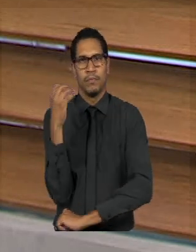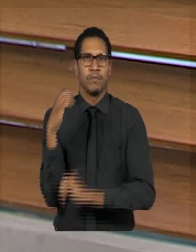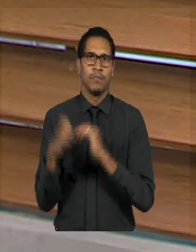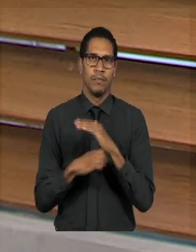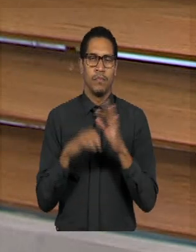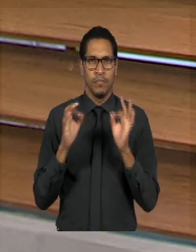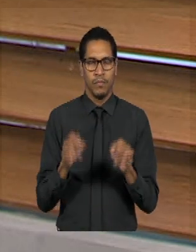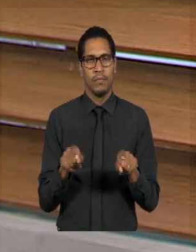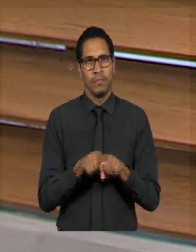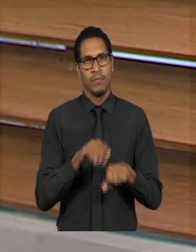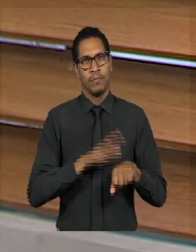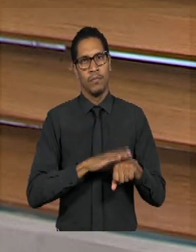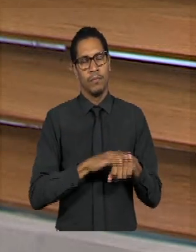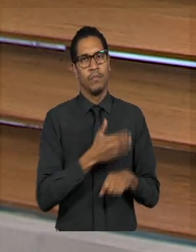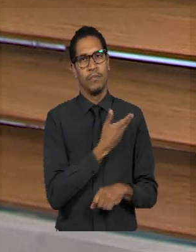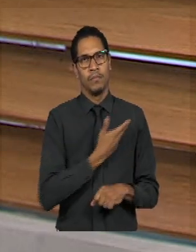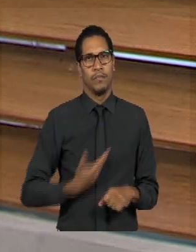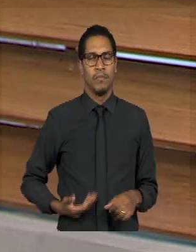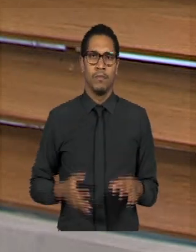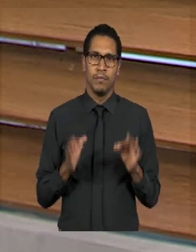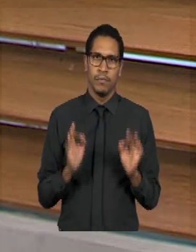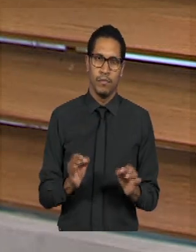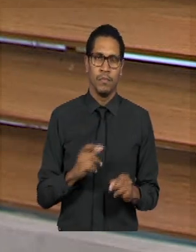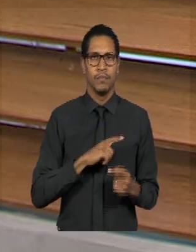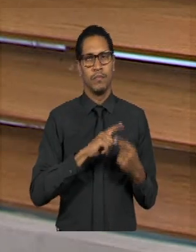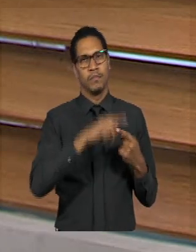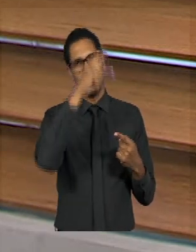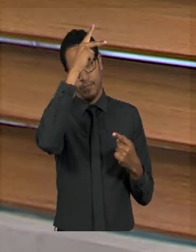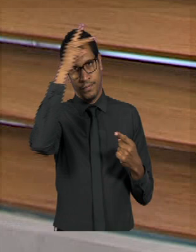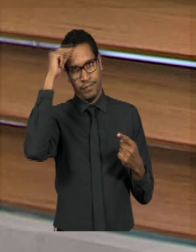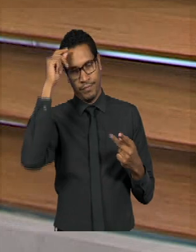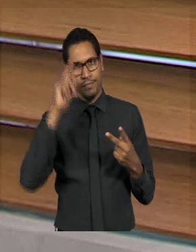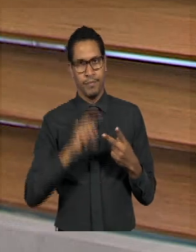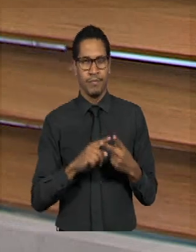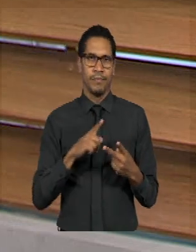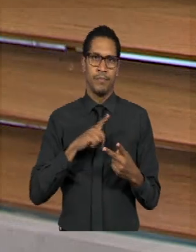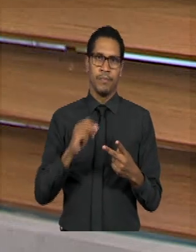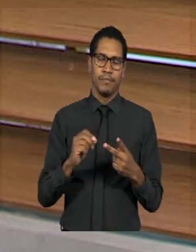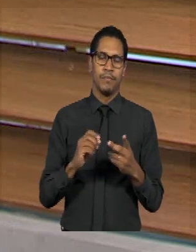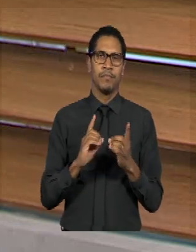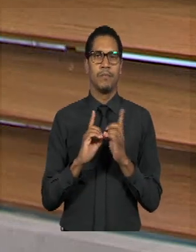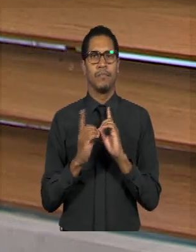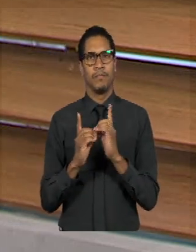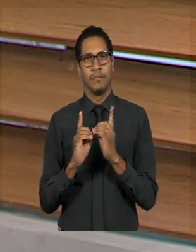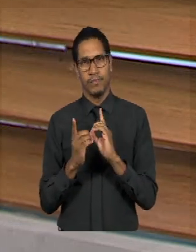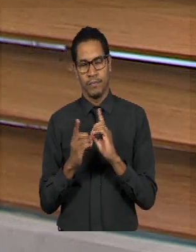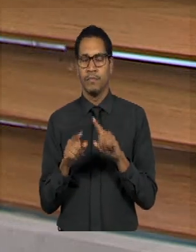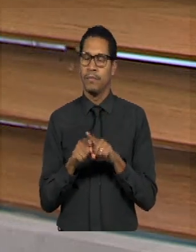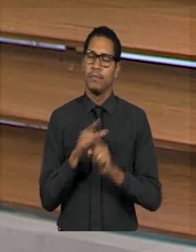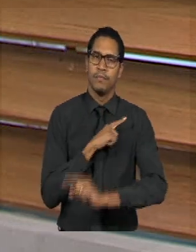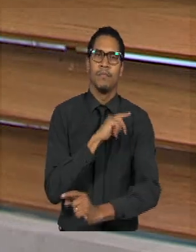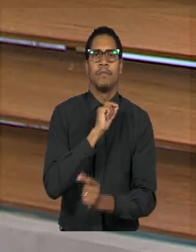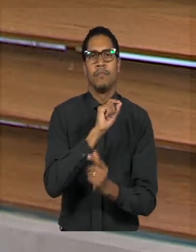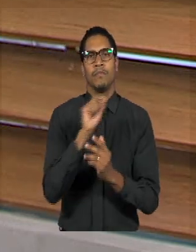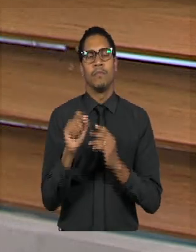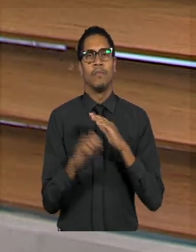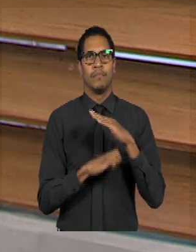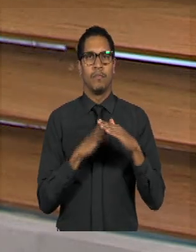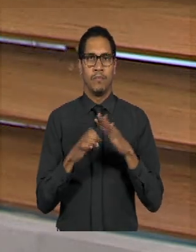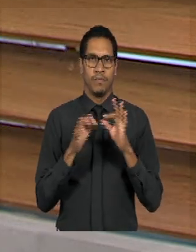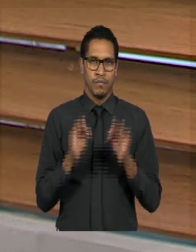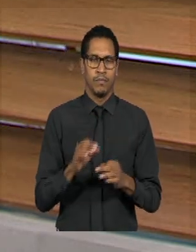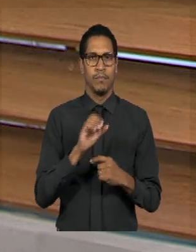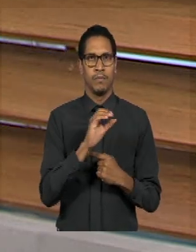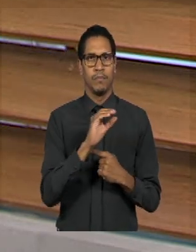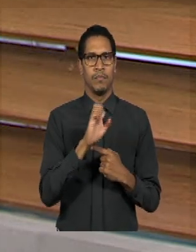e os setores públicos, a prefeitura, o Detran, entre outras empresas,